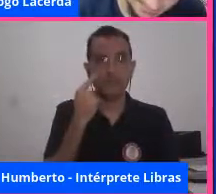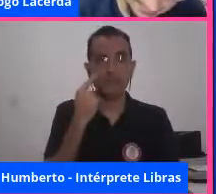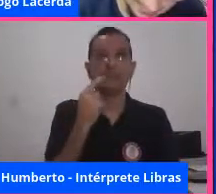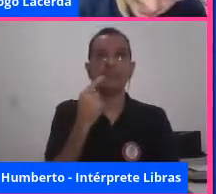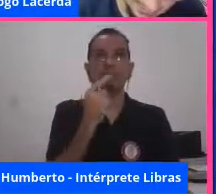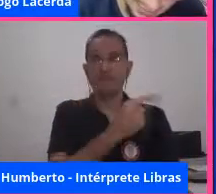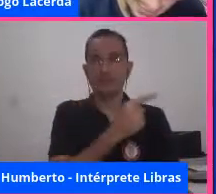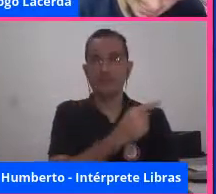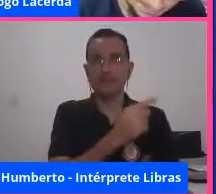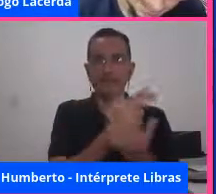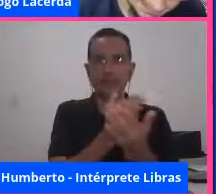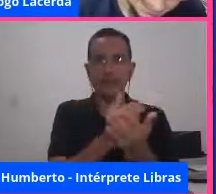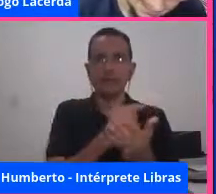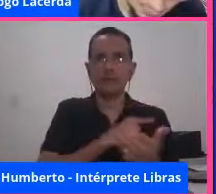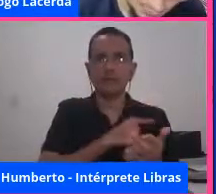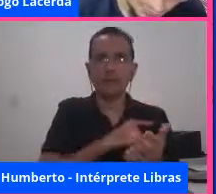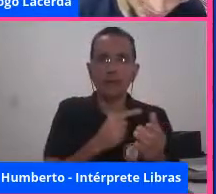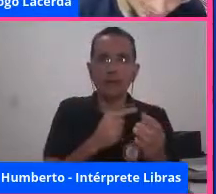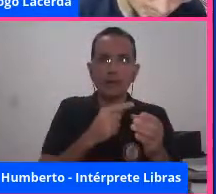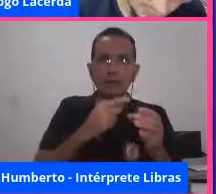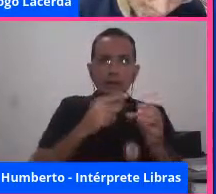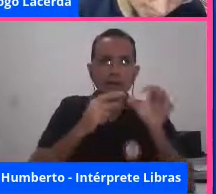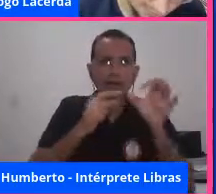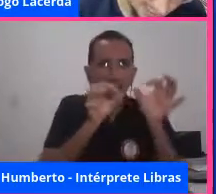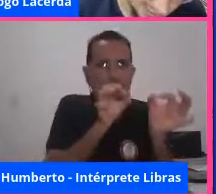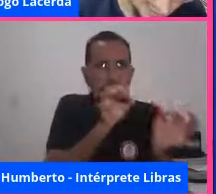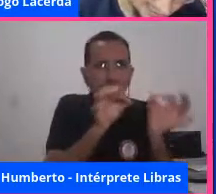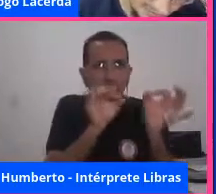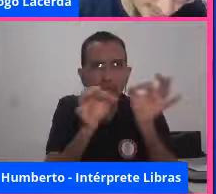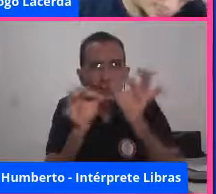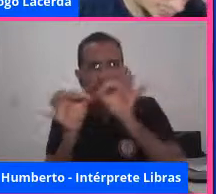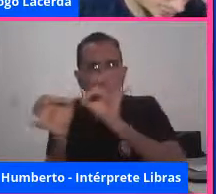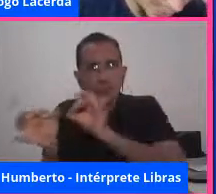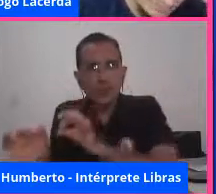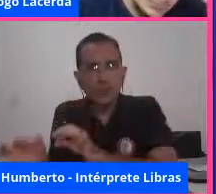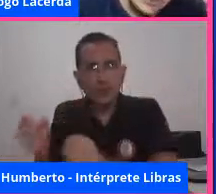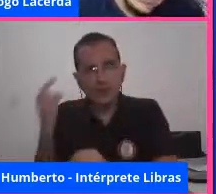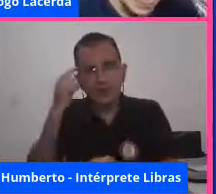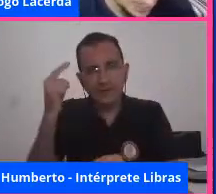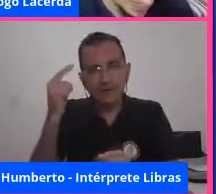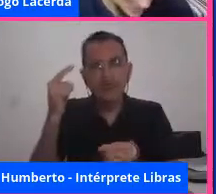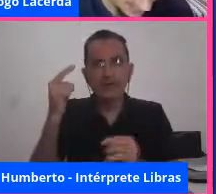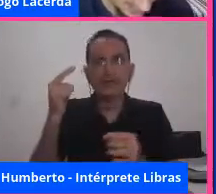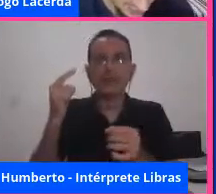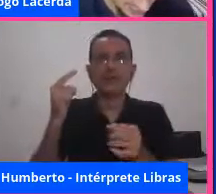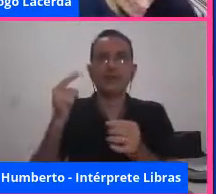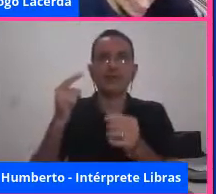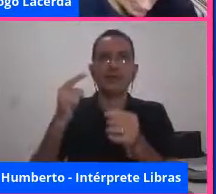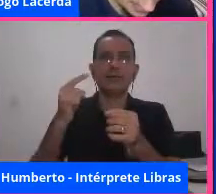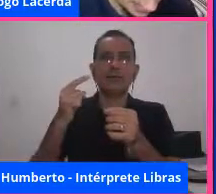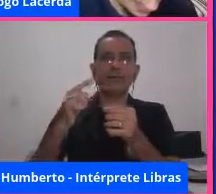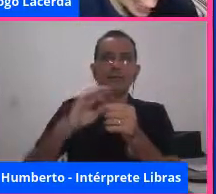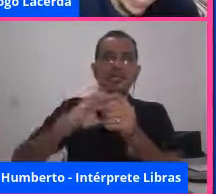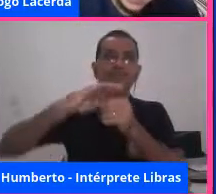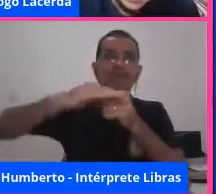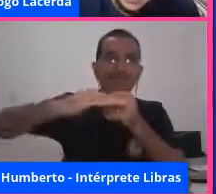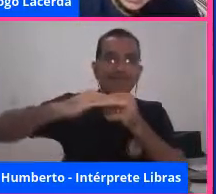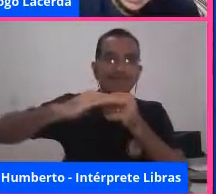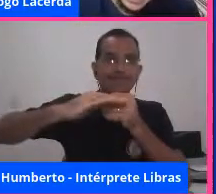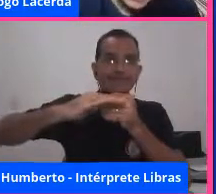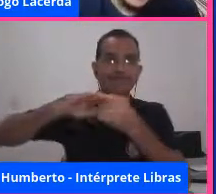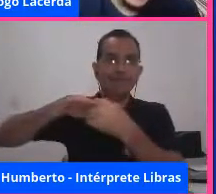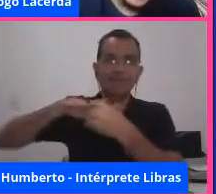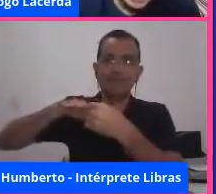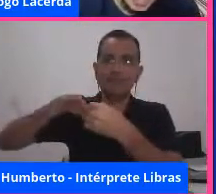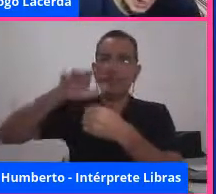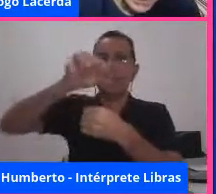na peça. E para essas lacunas existem buracos, né? E acima desses buracos existe uma peça. Sendo que